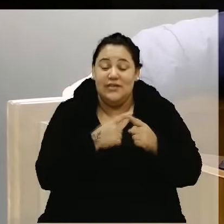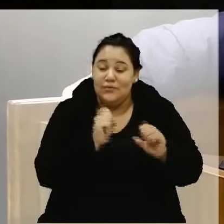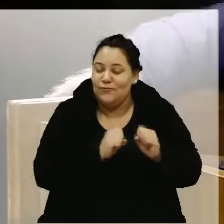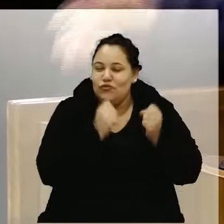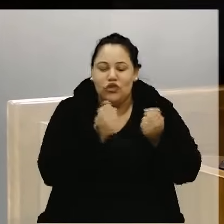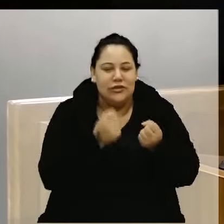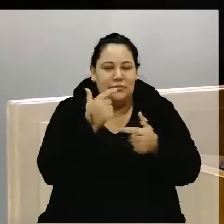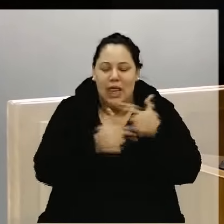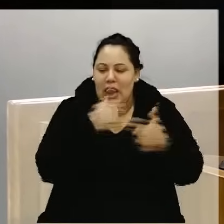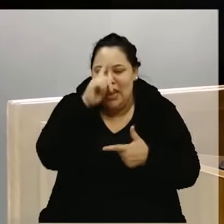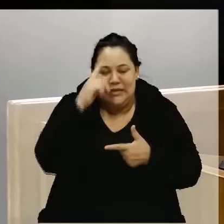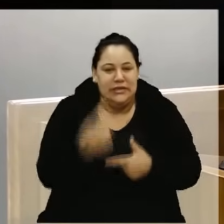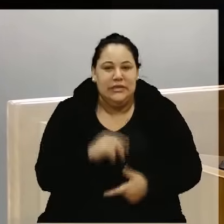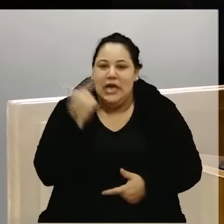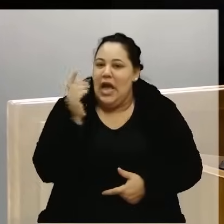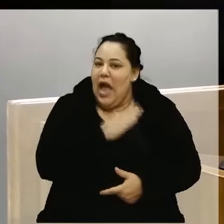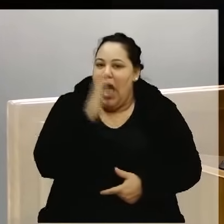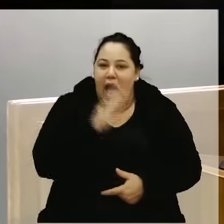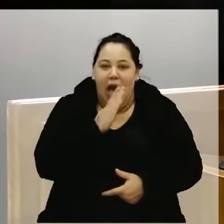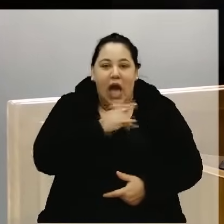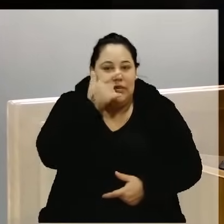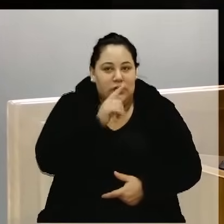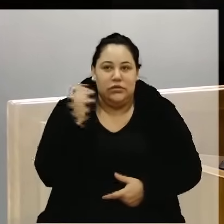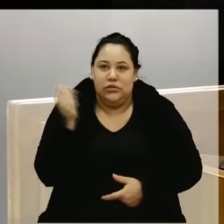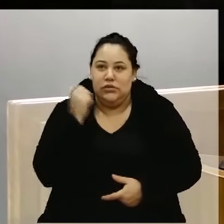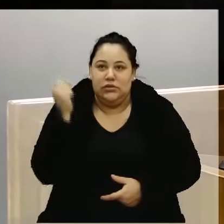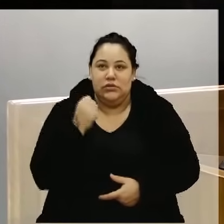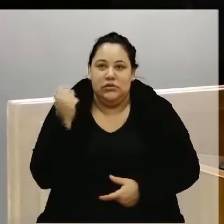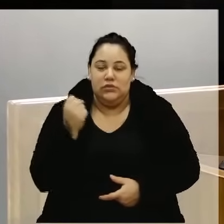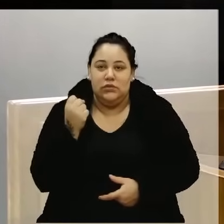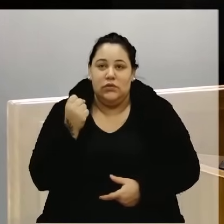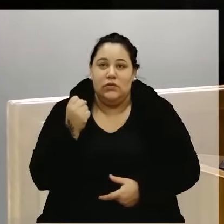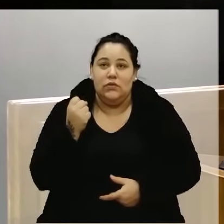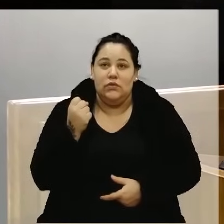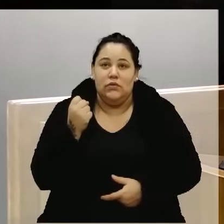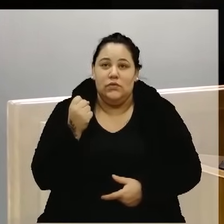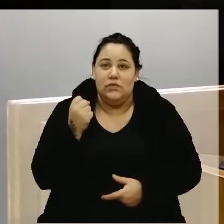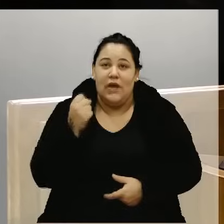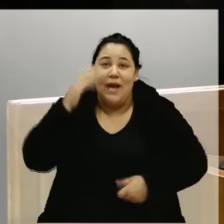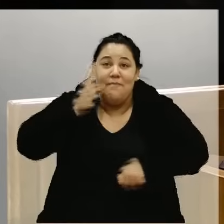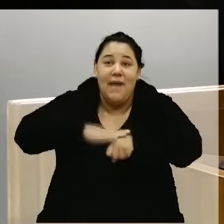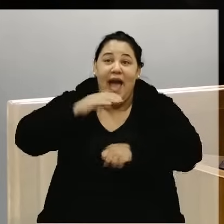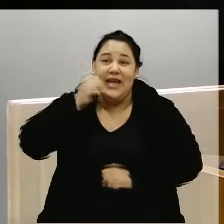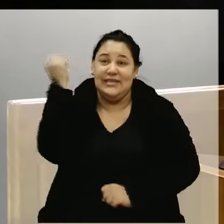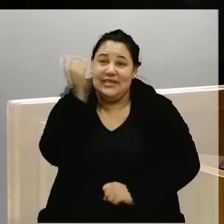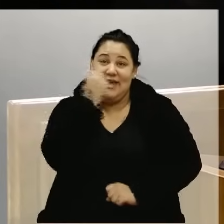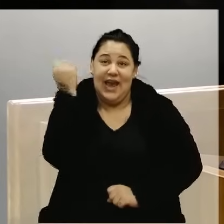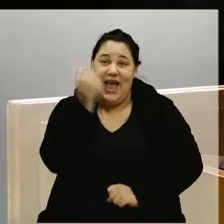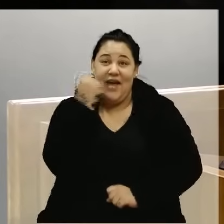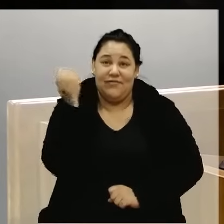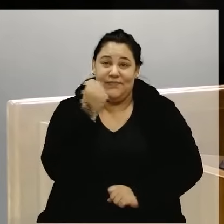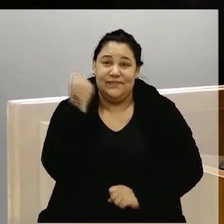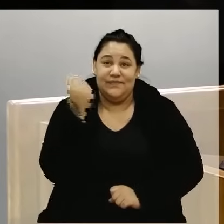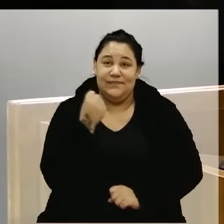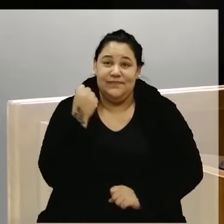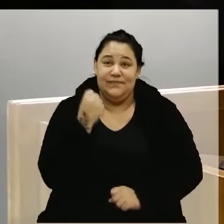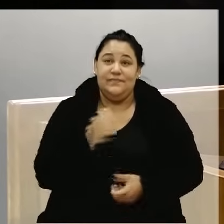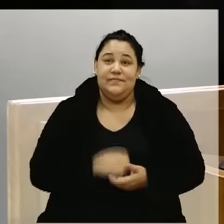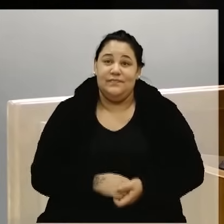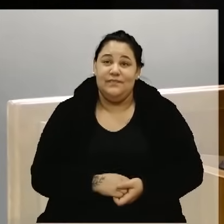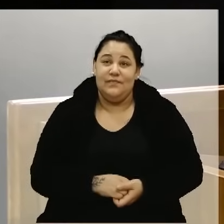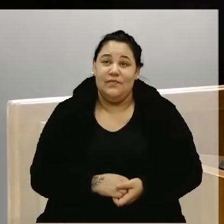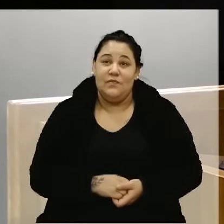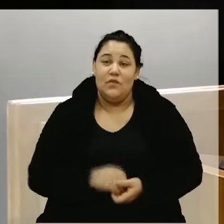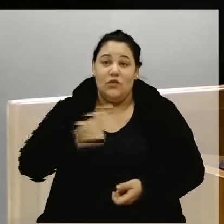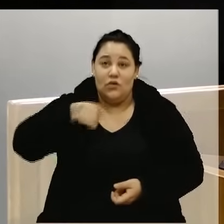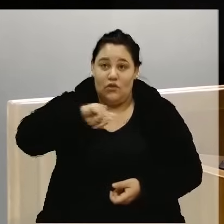aspecto. Emergencial, mais emergencial, diria num grau elevado, se permitir os estudos agora pela manhã.